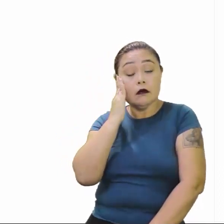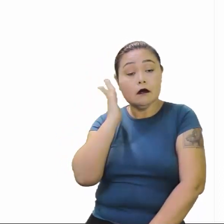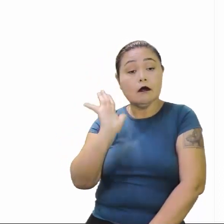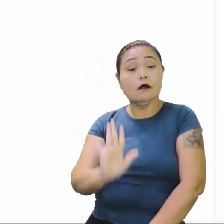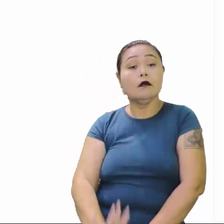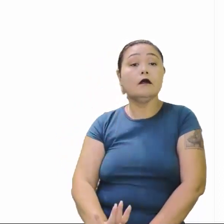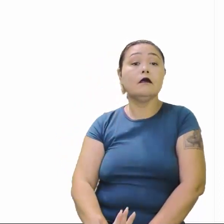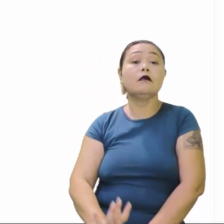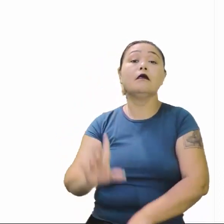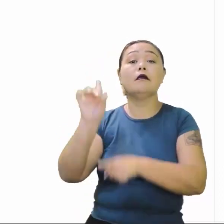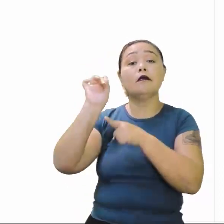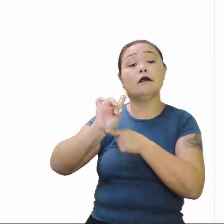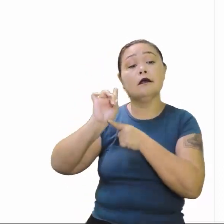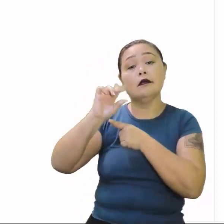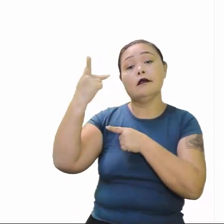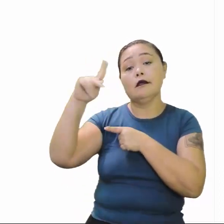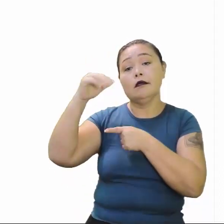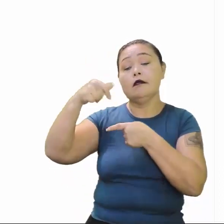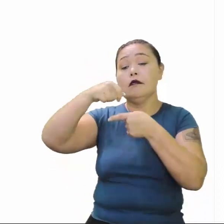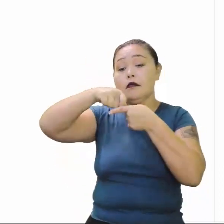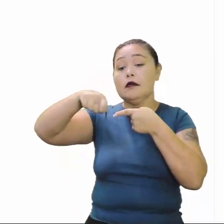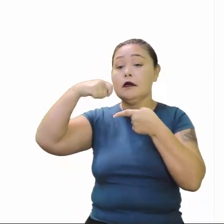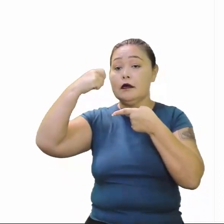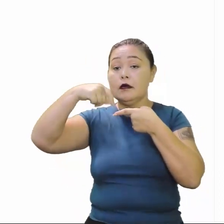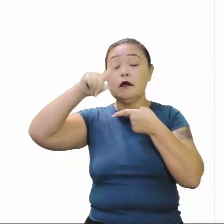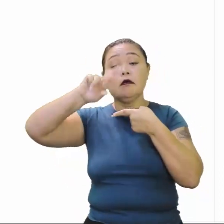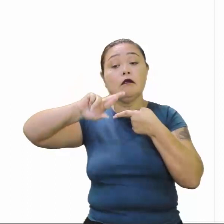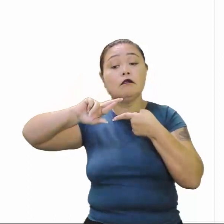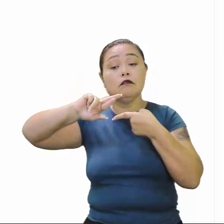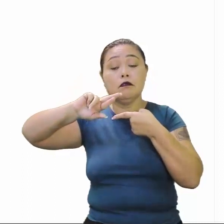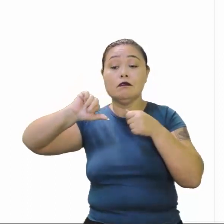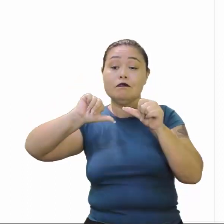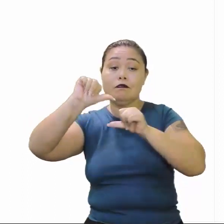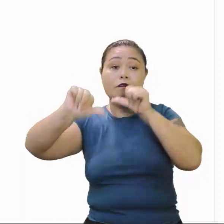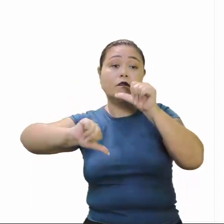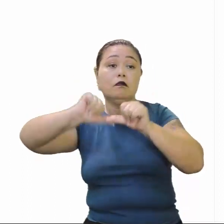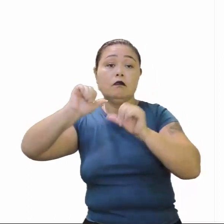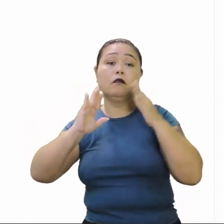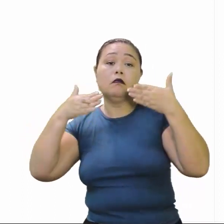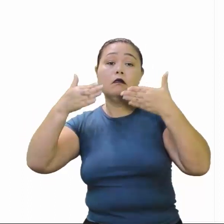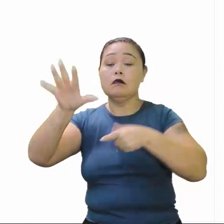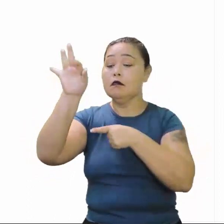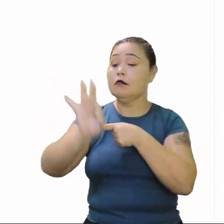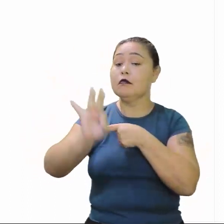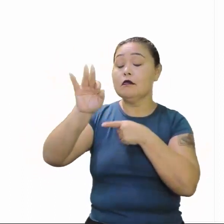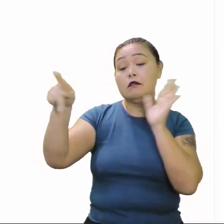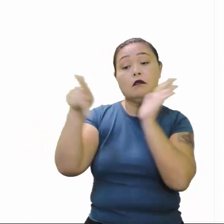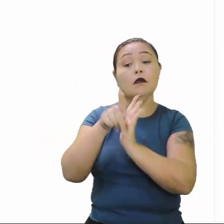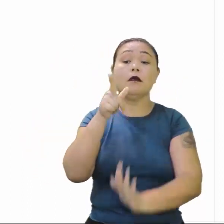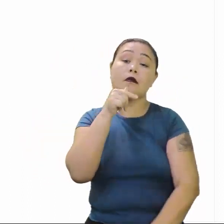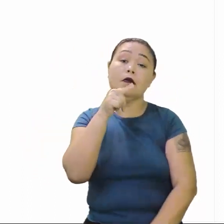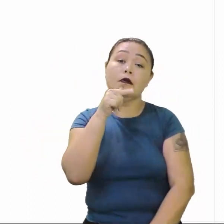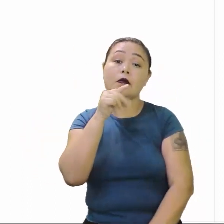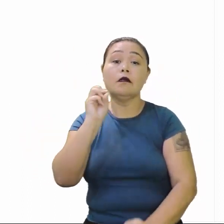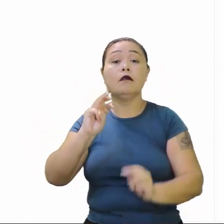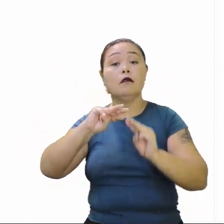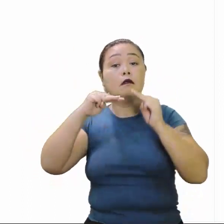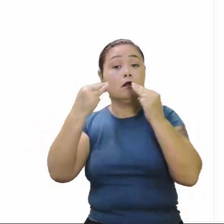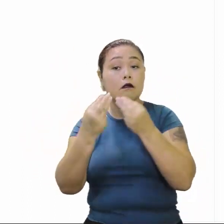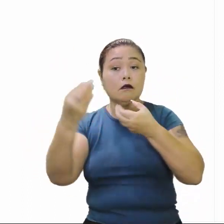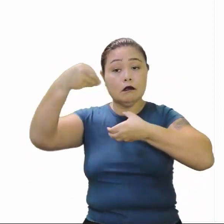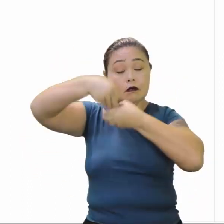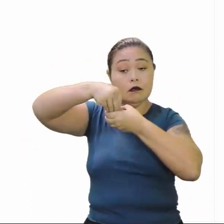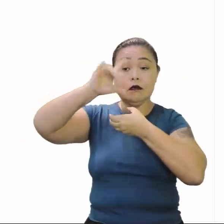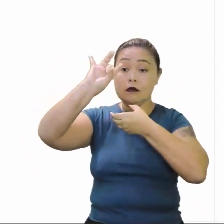que a densidade desses cremes dentais varia apenas em função da porcentagem de água e massa contida